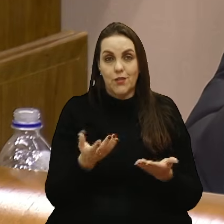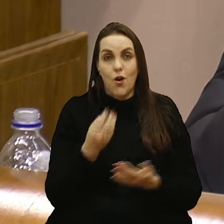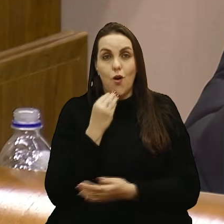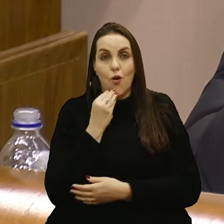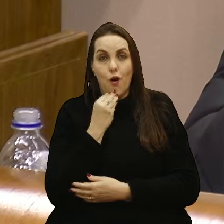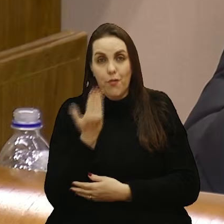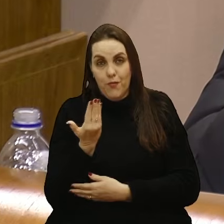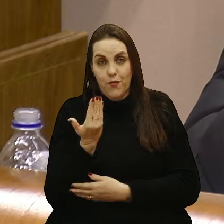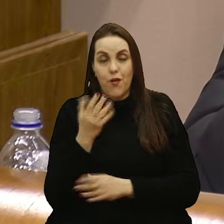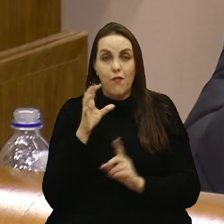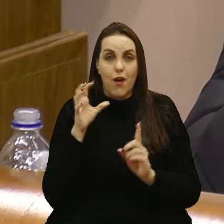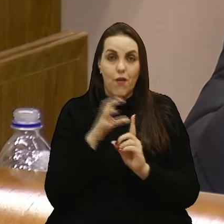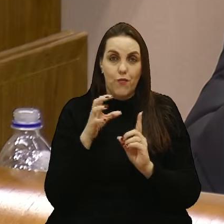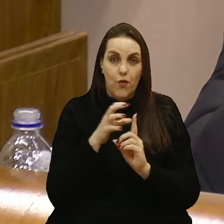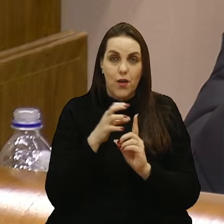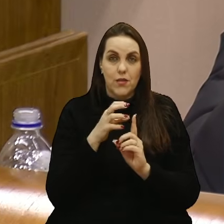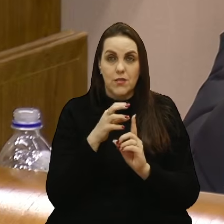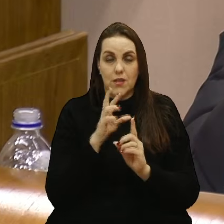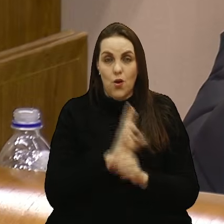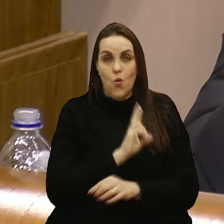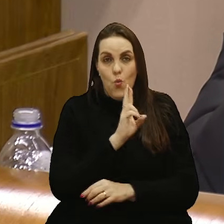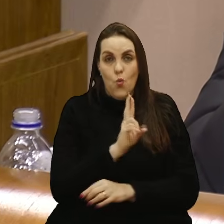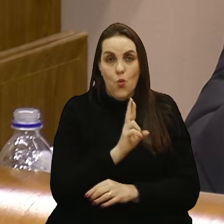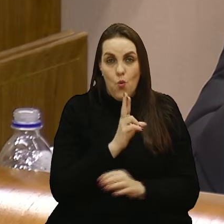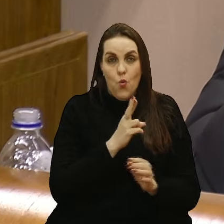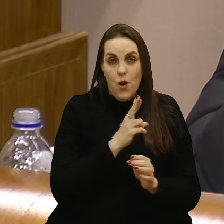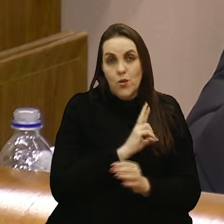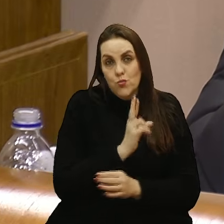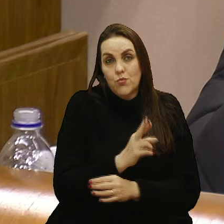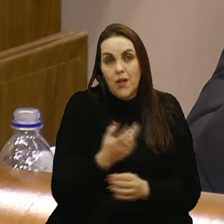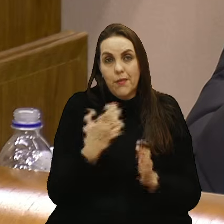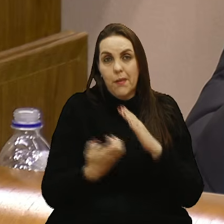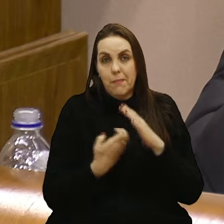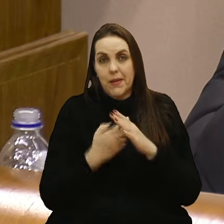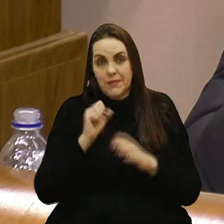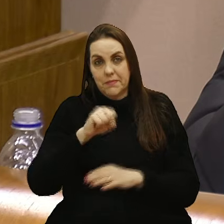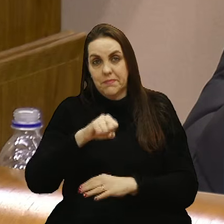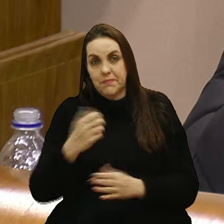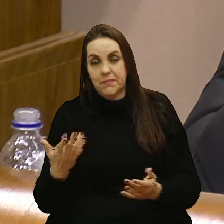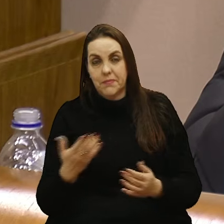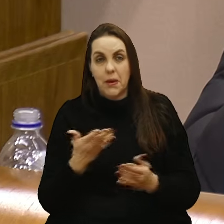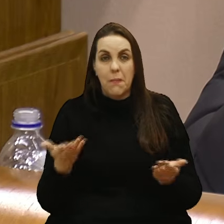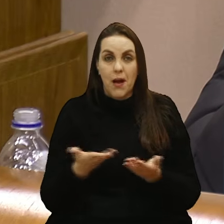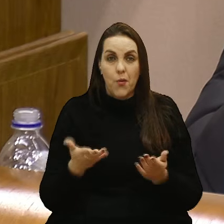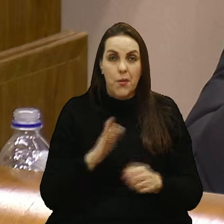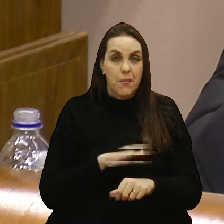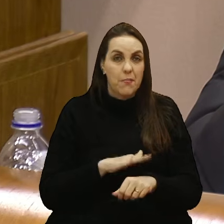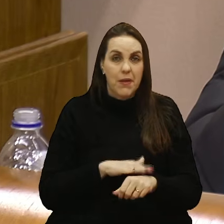vai afetar o resultado da empresa, sim. Mas isso, no momento,